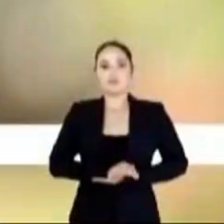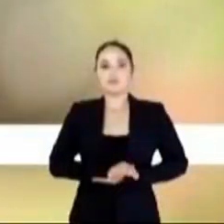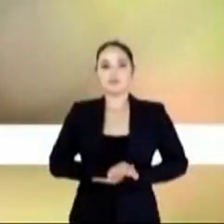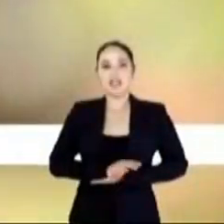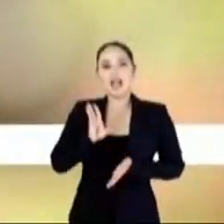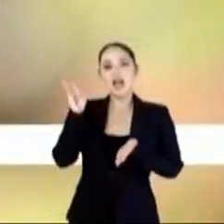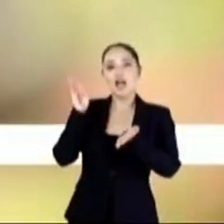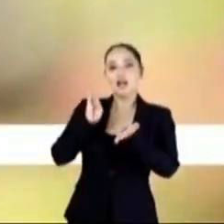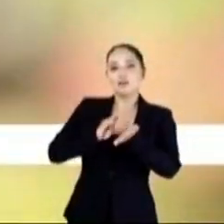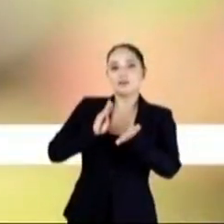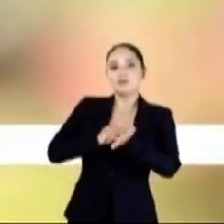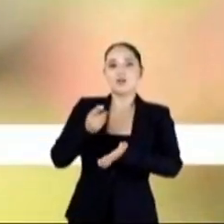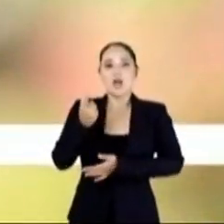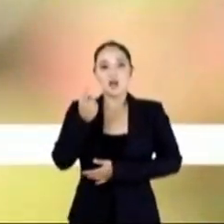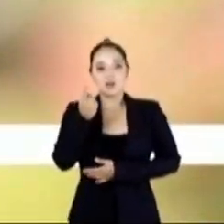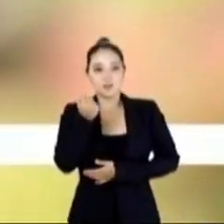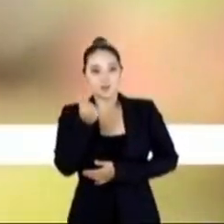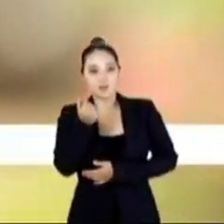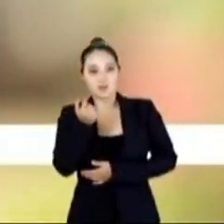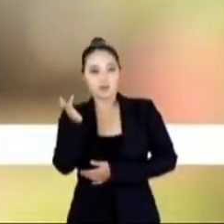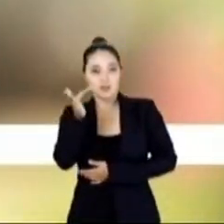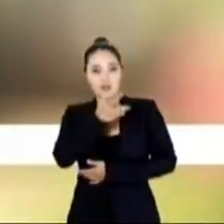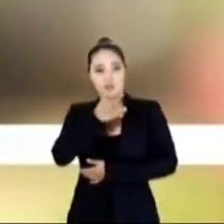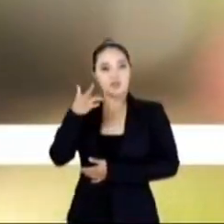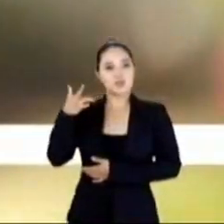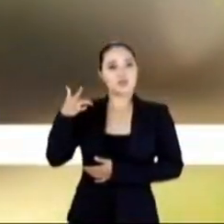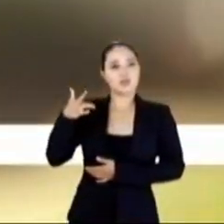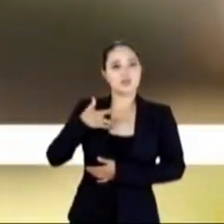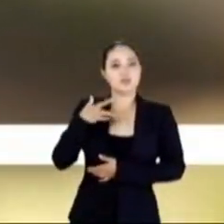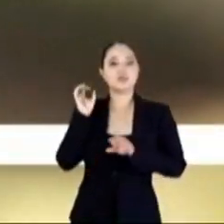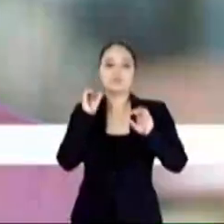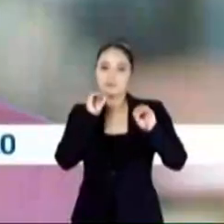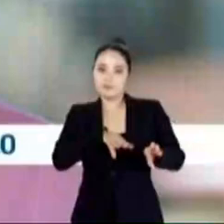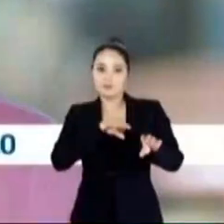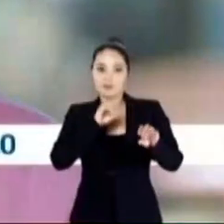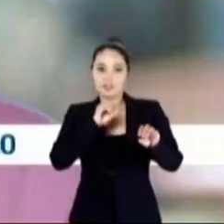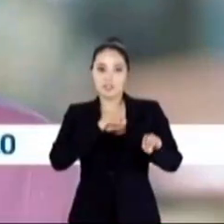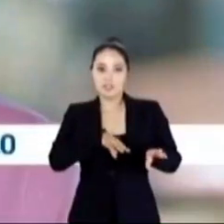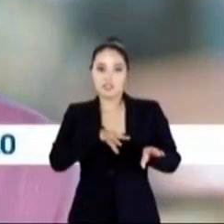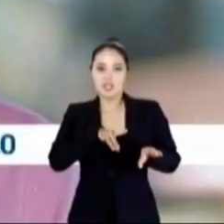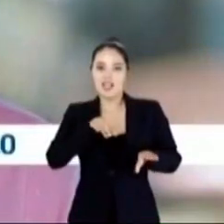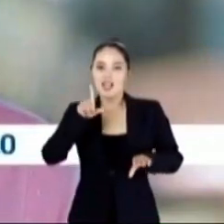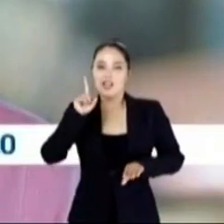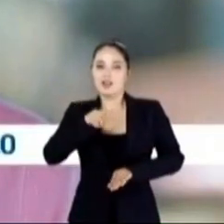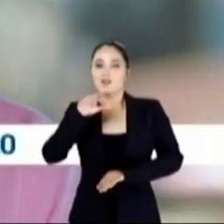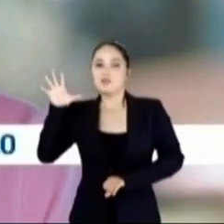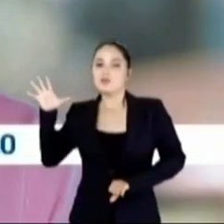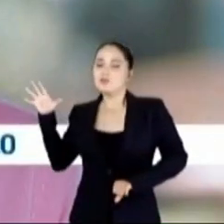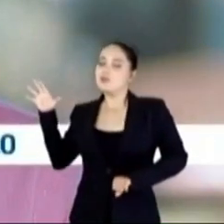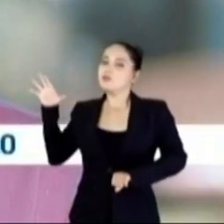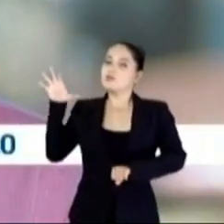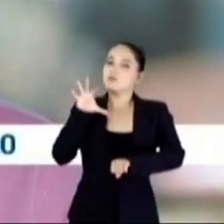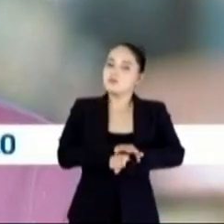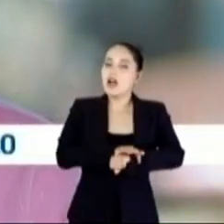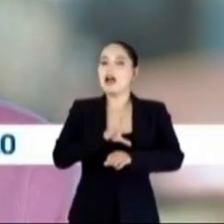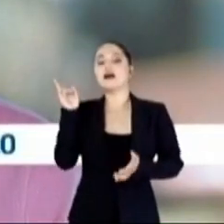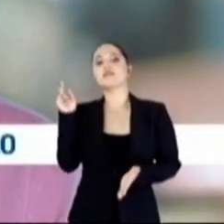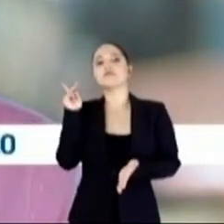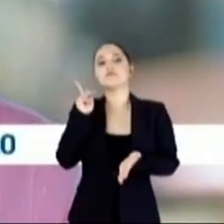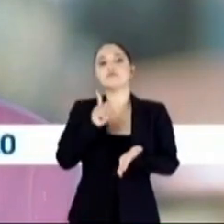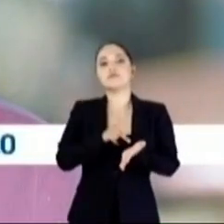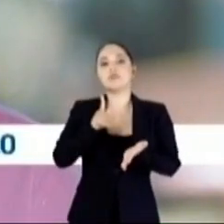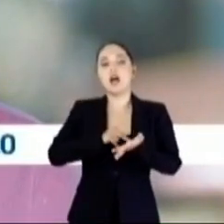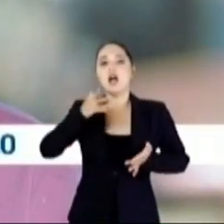A falta de verba para a saúde e educação é uma das consequências mais graves